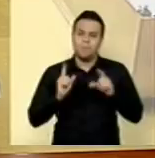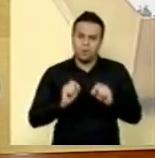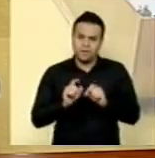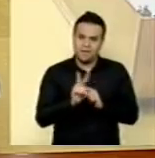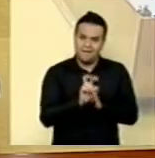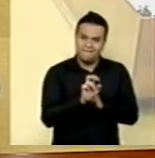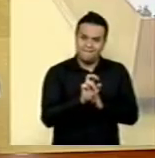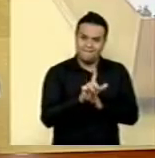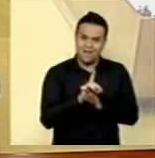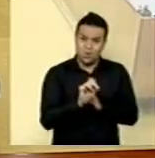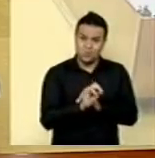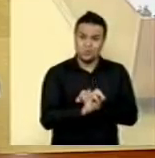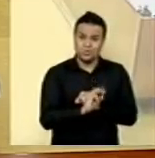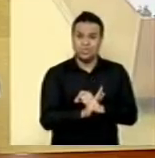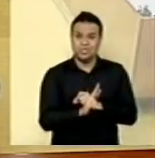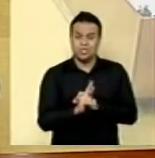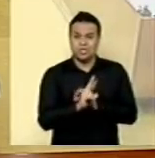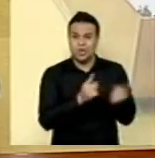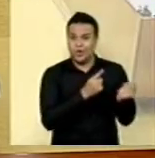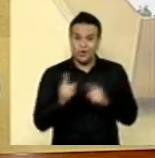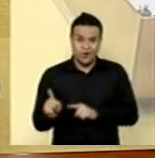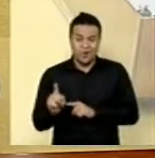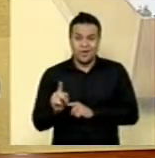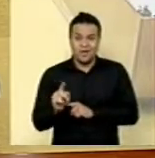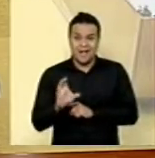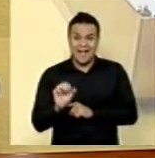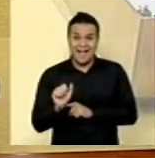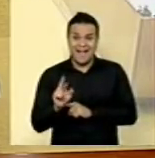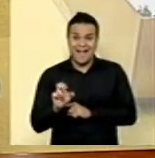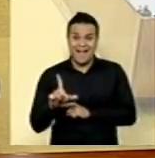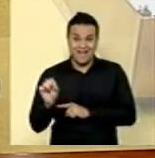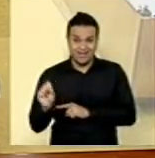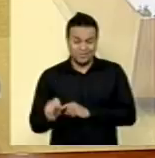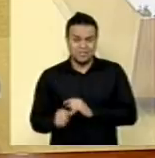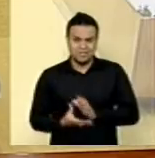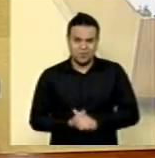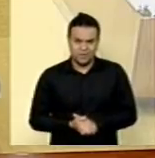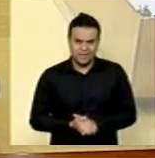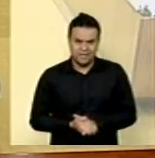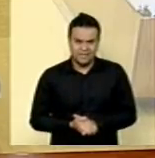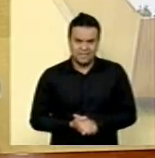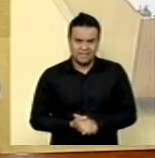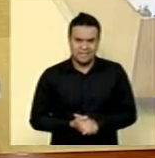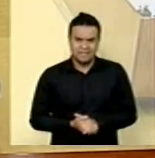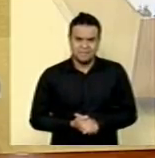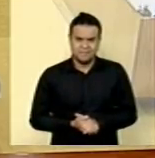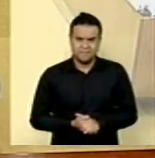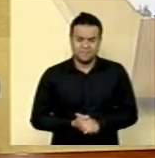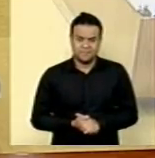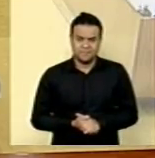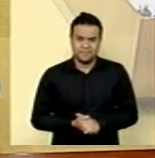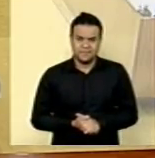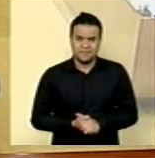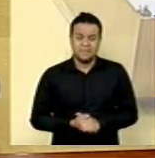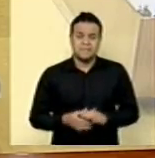Carlos Magalhães. Houve um problema de querela entre Valdir Pires e Antônio Carlos Magalhães,